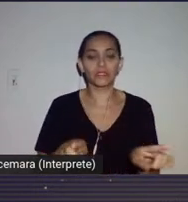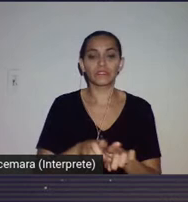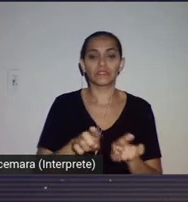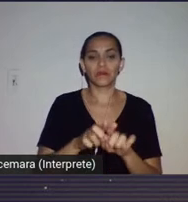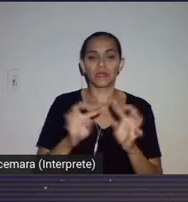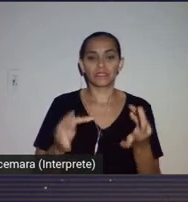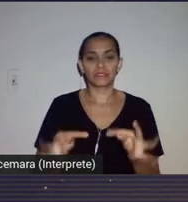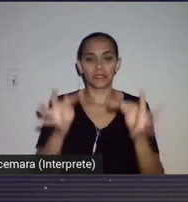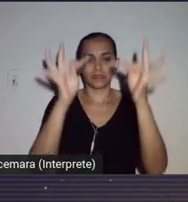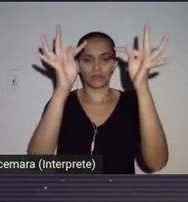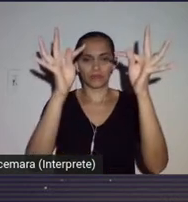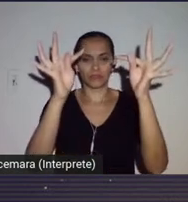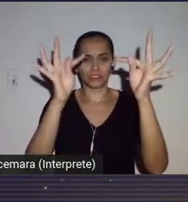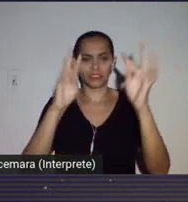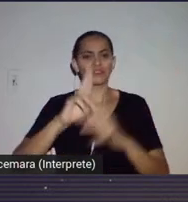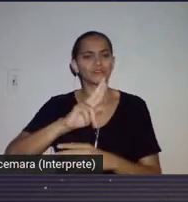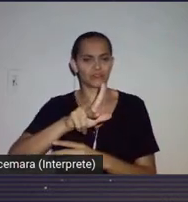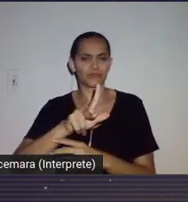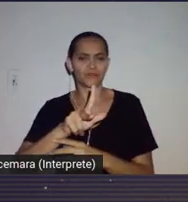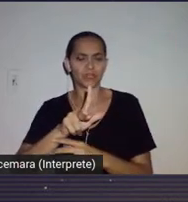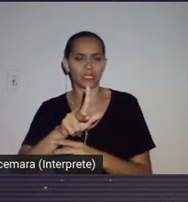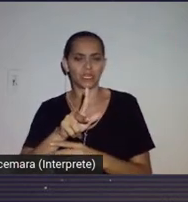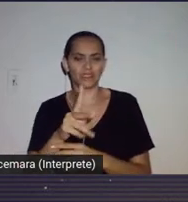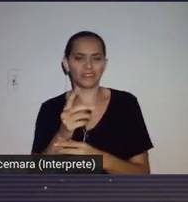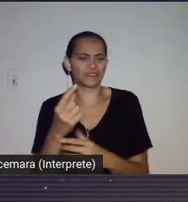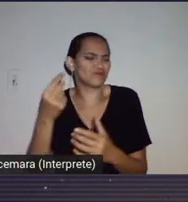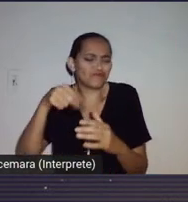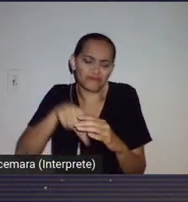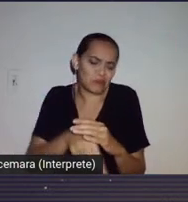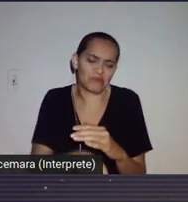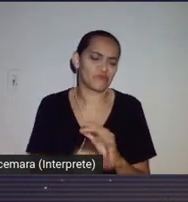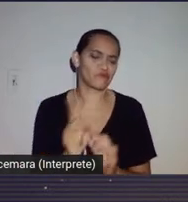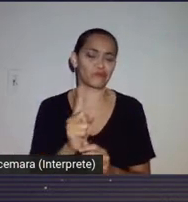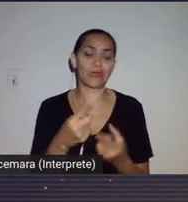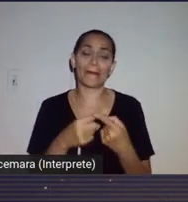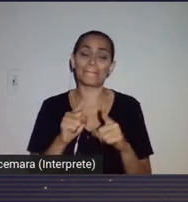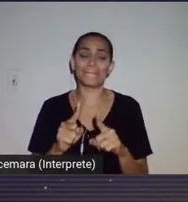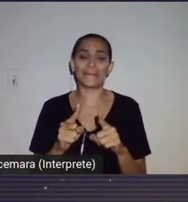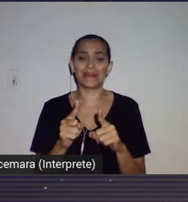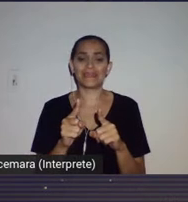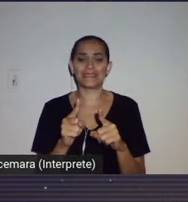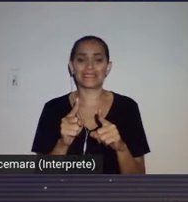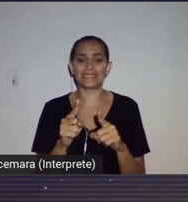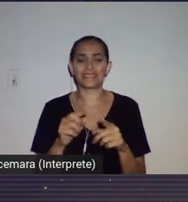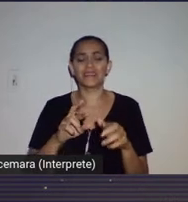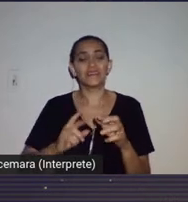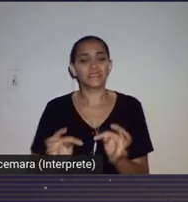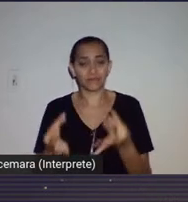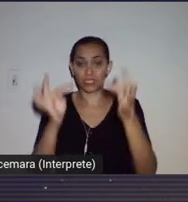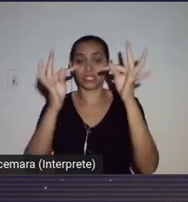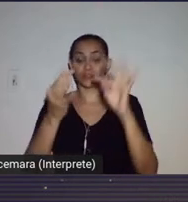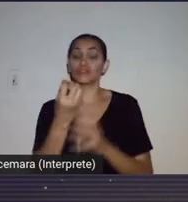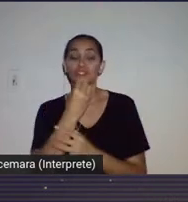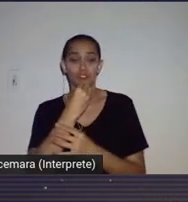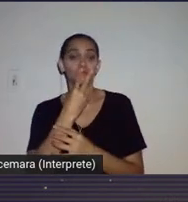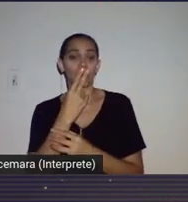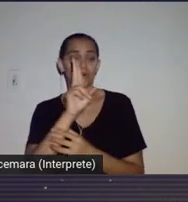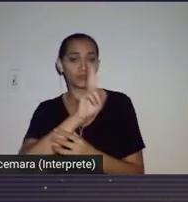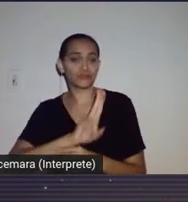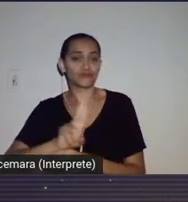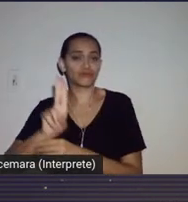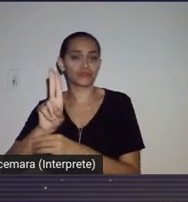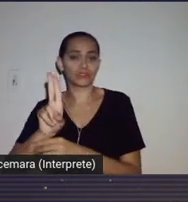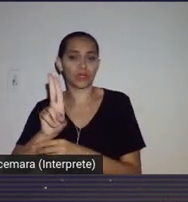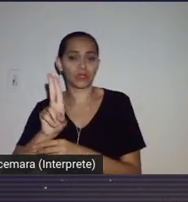como OpenStack e Hadoop, que eu não vou entrar muito em detalhes, mas enfim, e também o OpenStack era totalmente